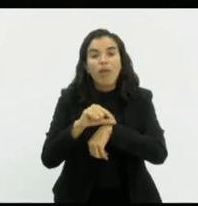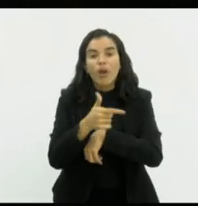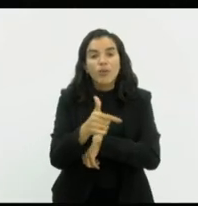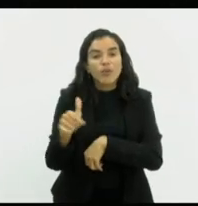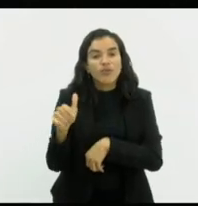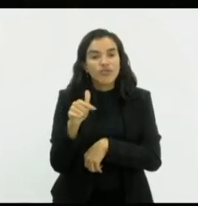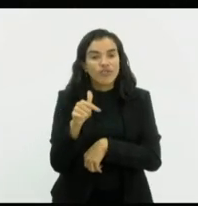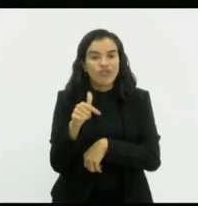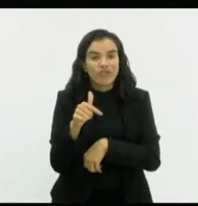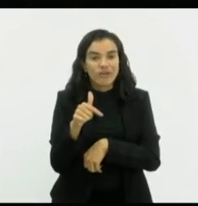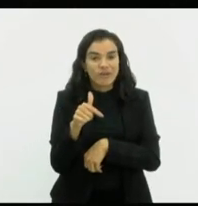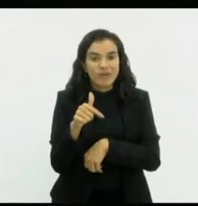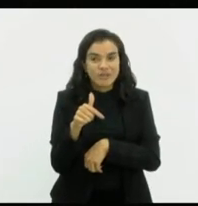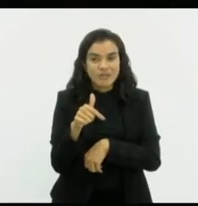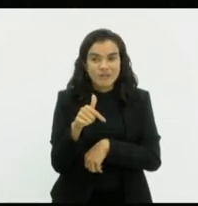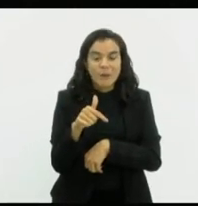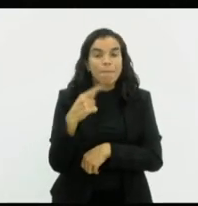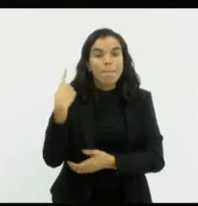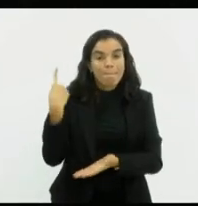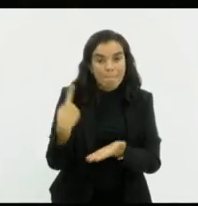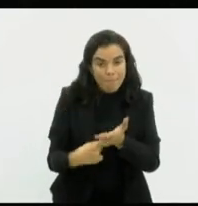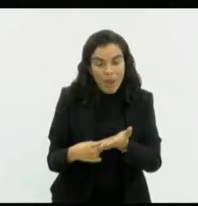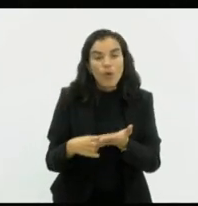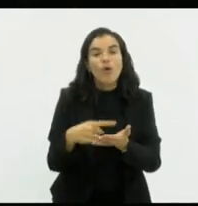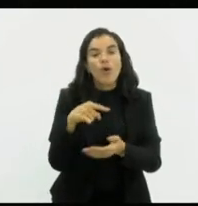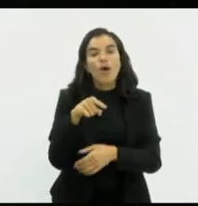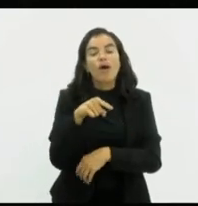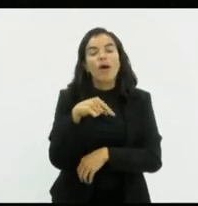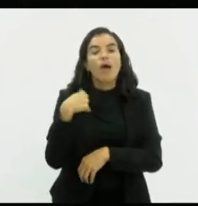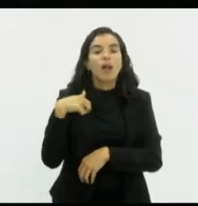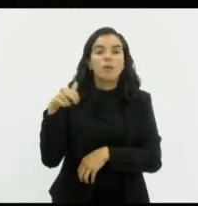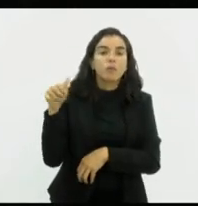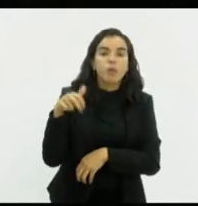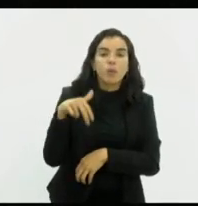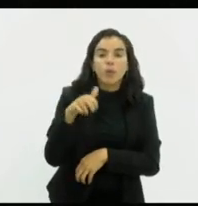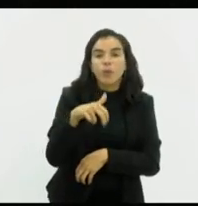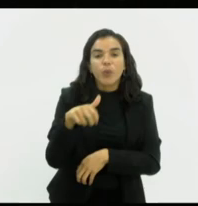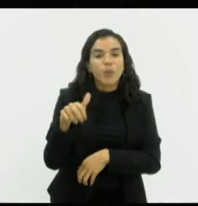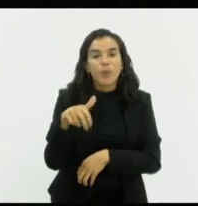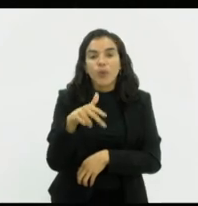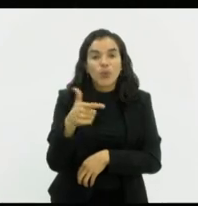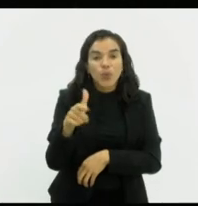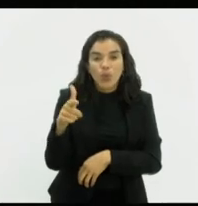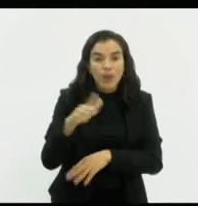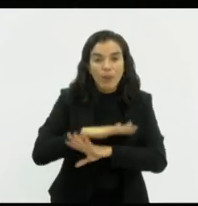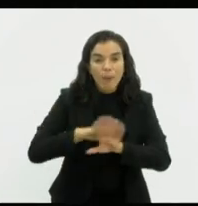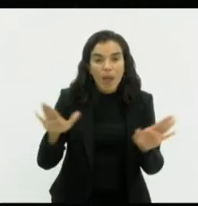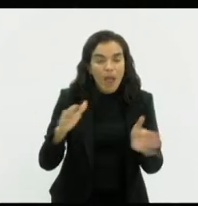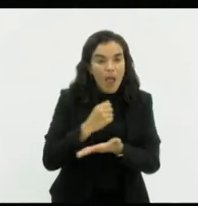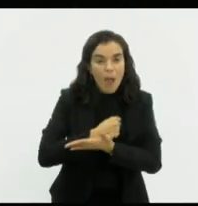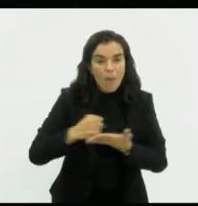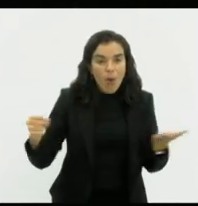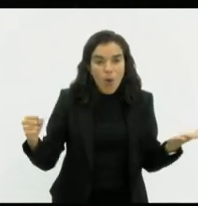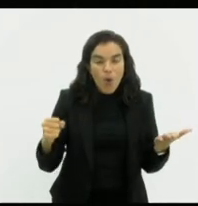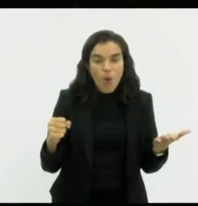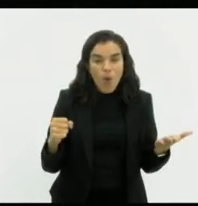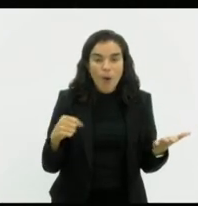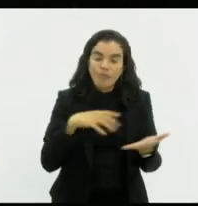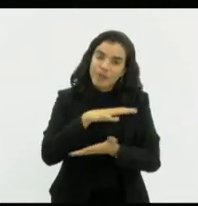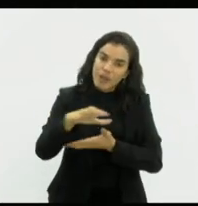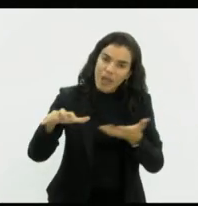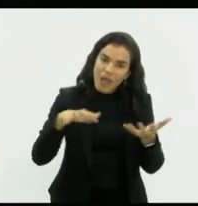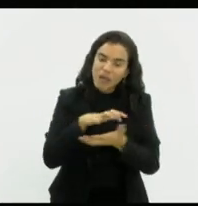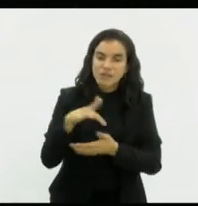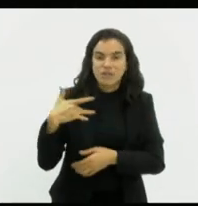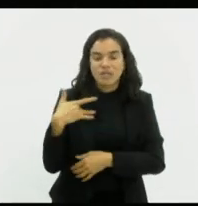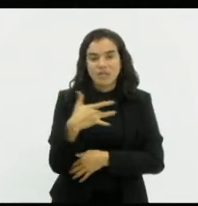prótese. Marcaram, ela foi para o hospital, levou todos os exames, não tinha mais a prótese para poder operá-la. Então, esse caos na área da